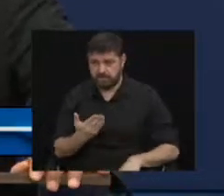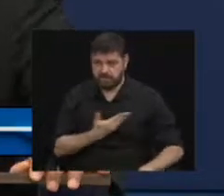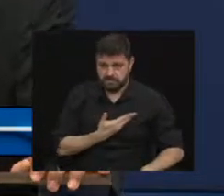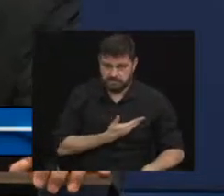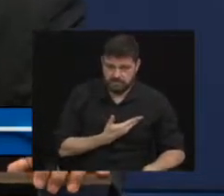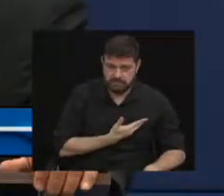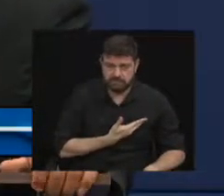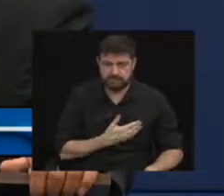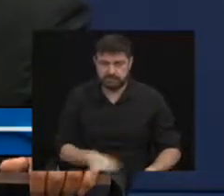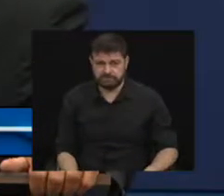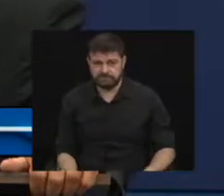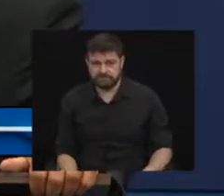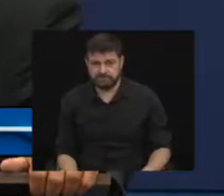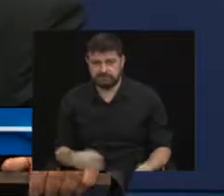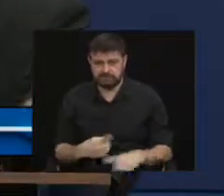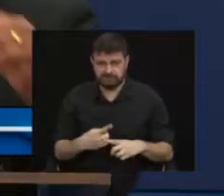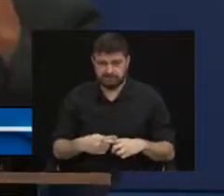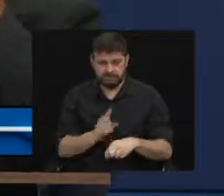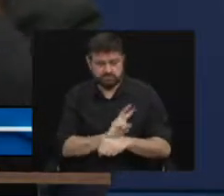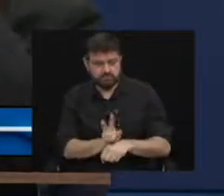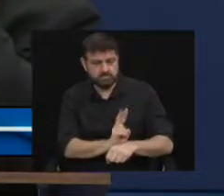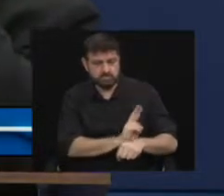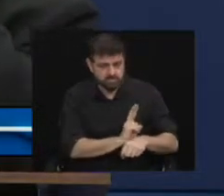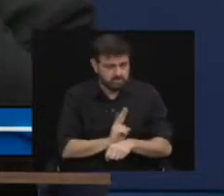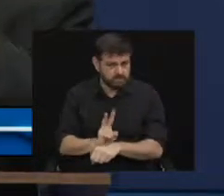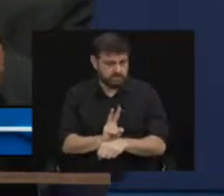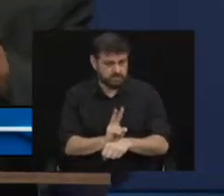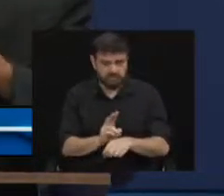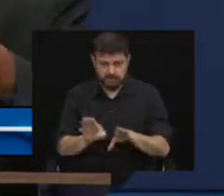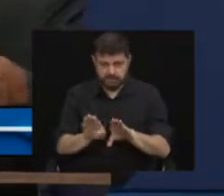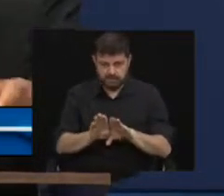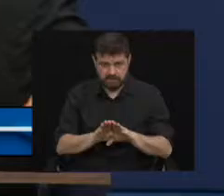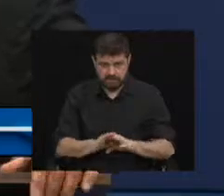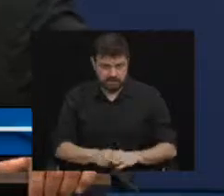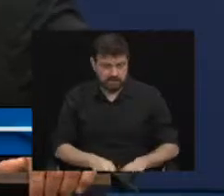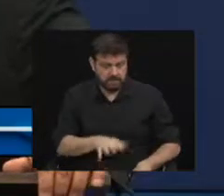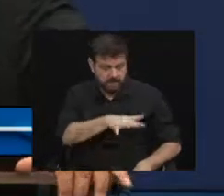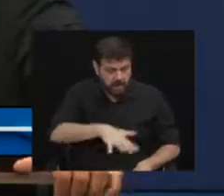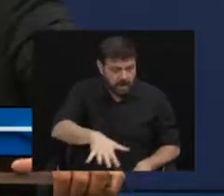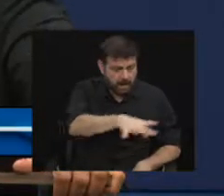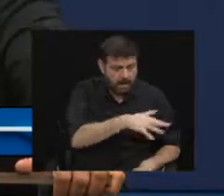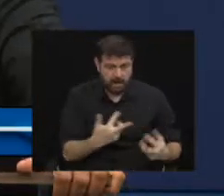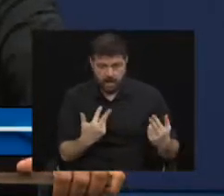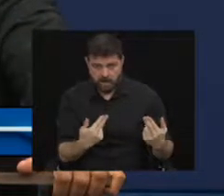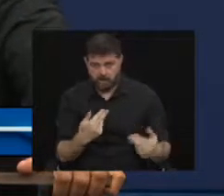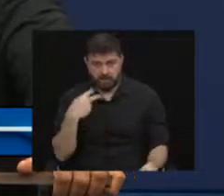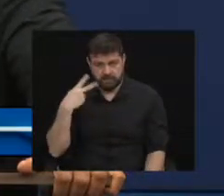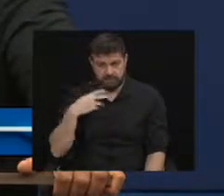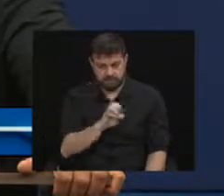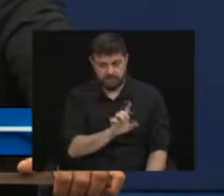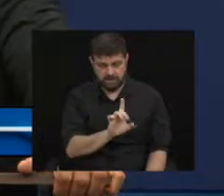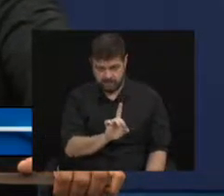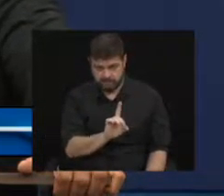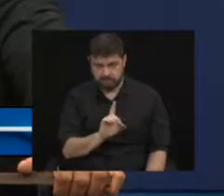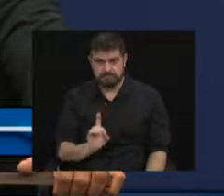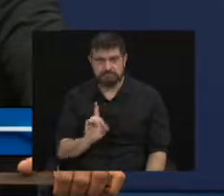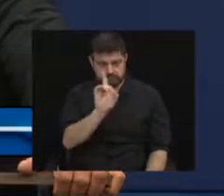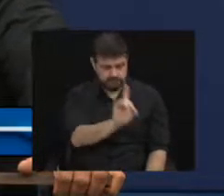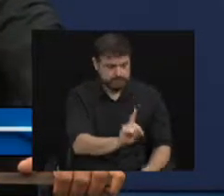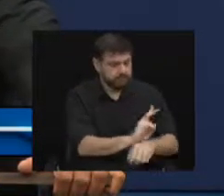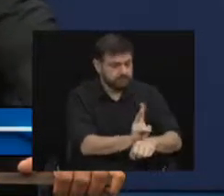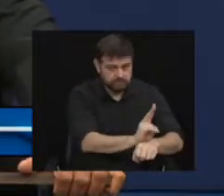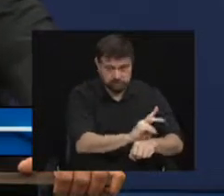380 crianças, que também estava prometido desde 2001. Também fiz a lei do asfalto gratuito para poder